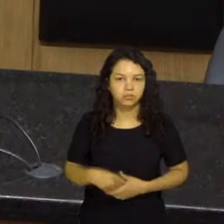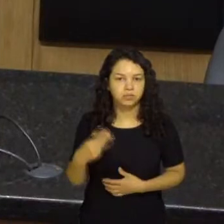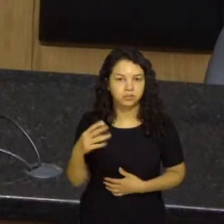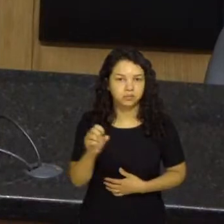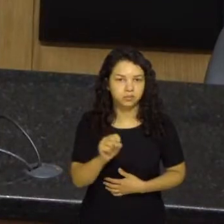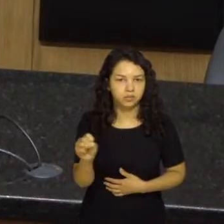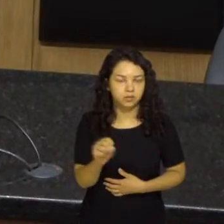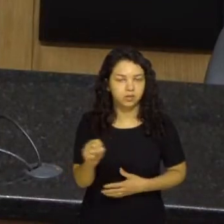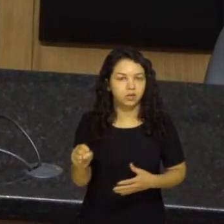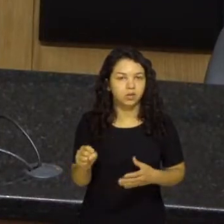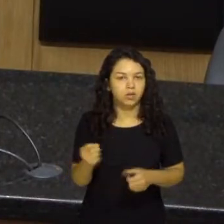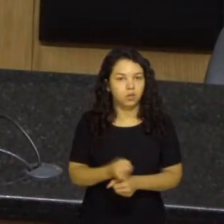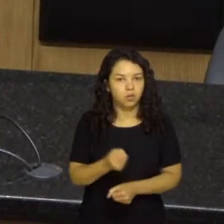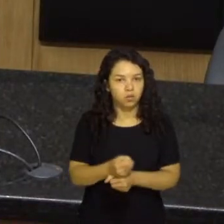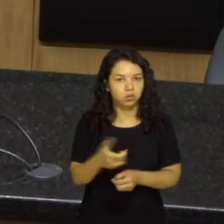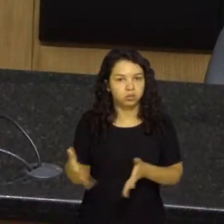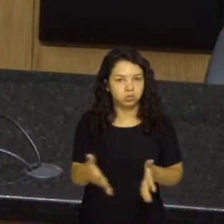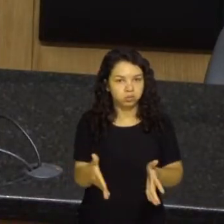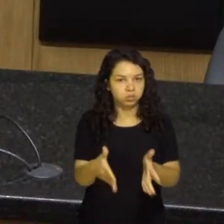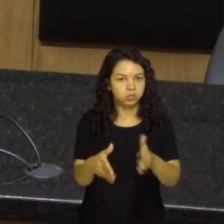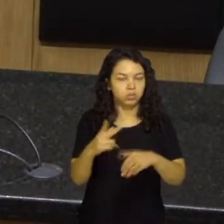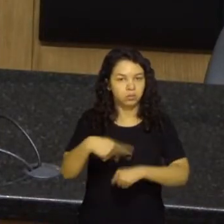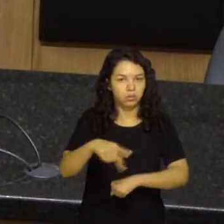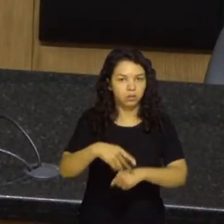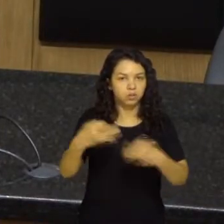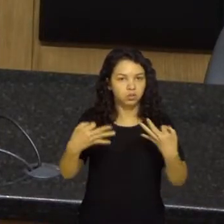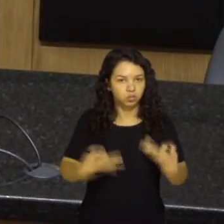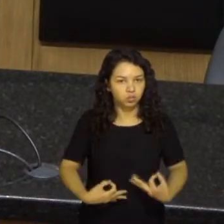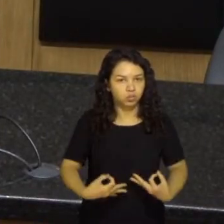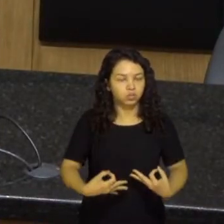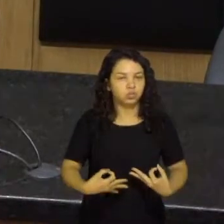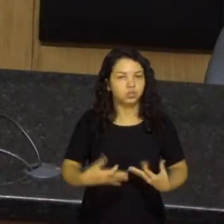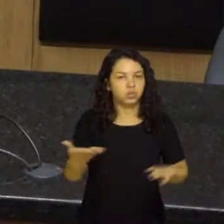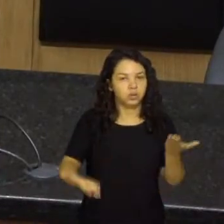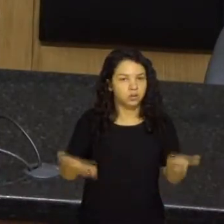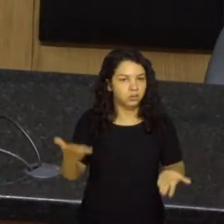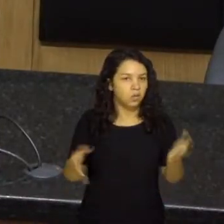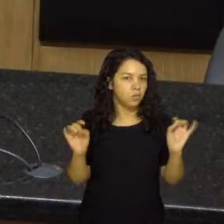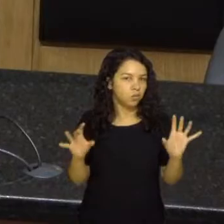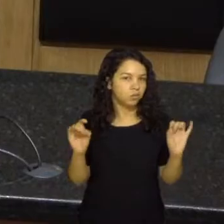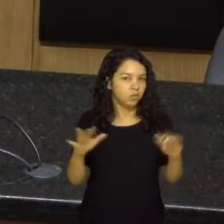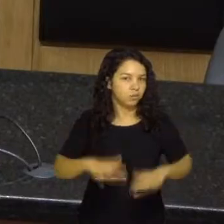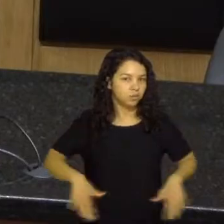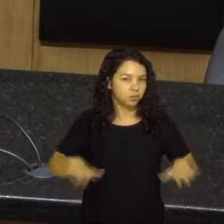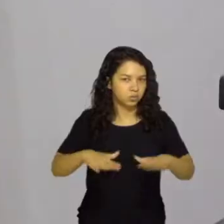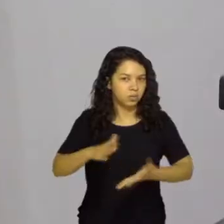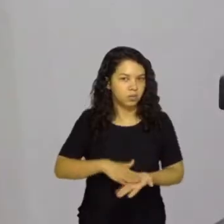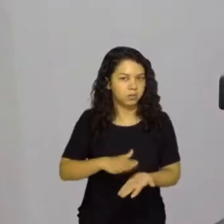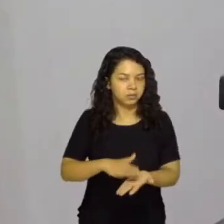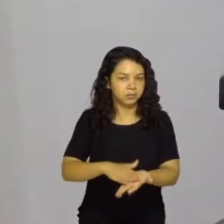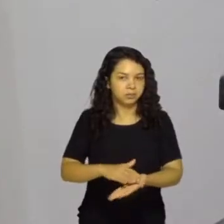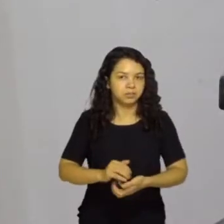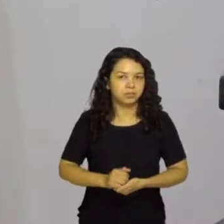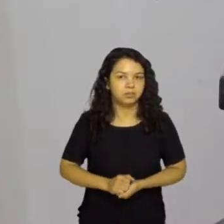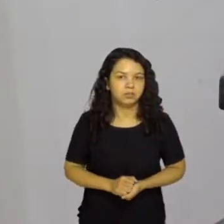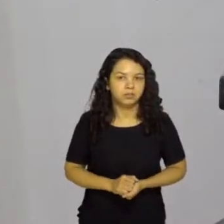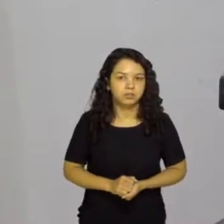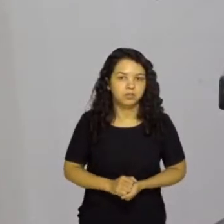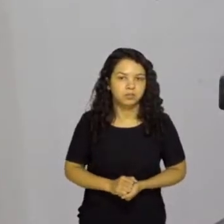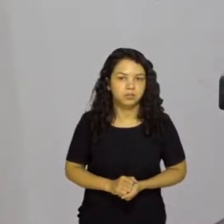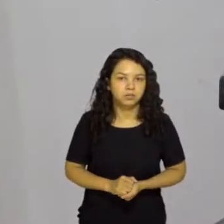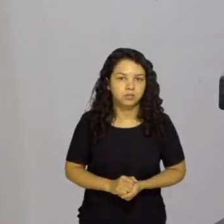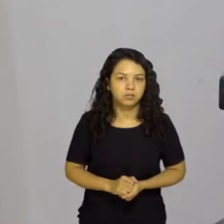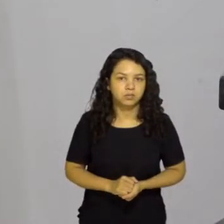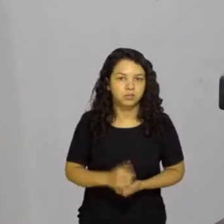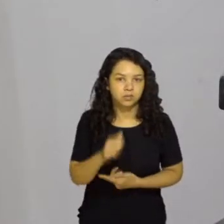...para construir um país mais justo e equilibrado e de oportunidade para todos. Parabéns. Muito obrigado, deputado. Deputado